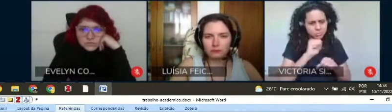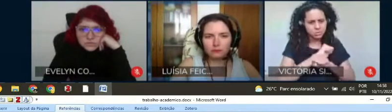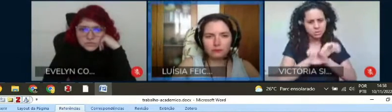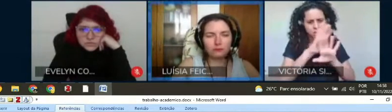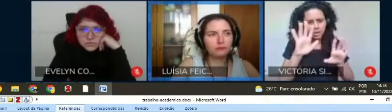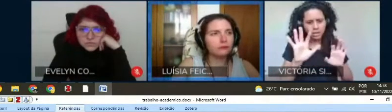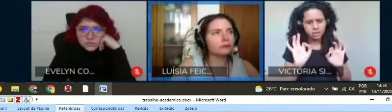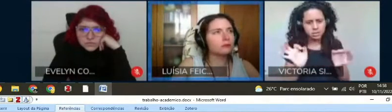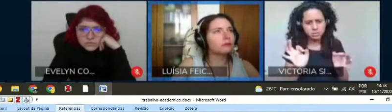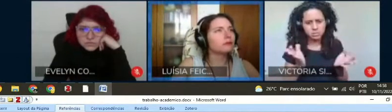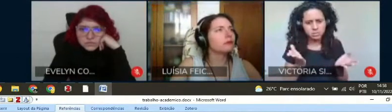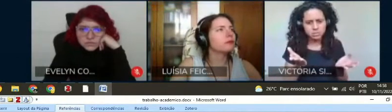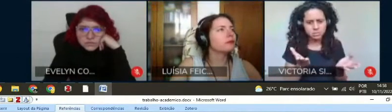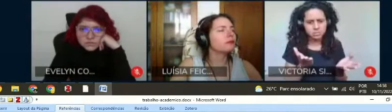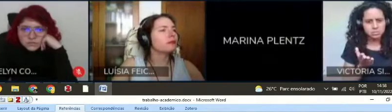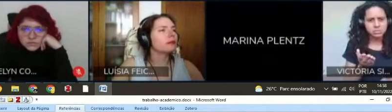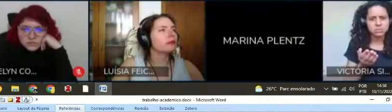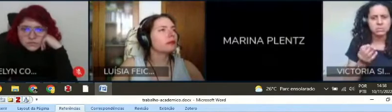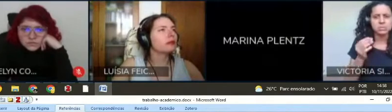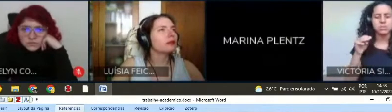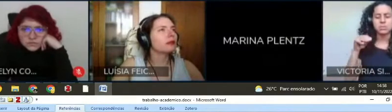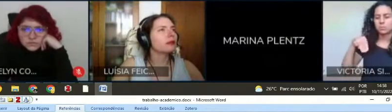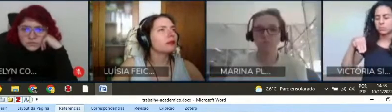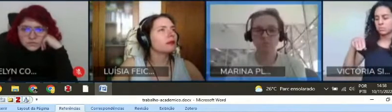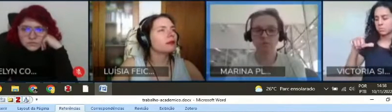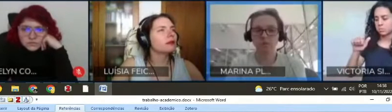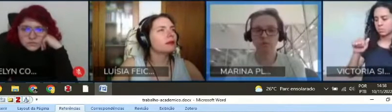Luísa? Uhum.